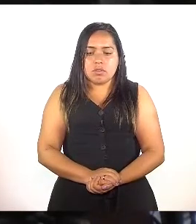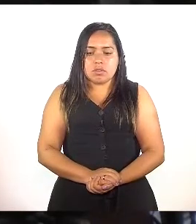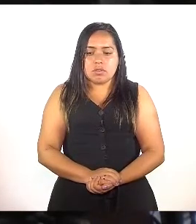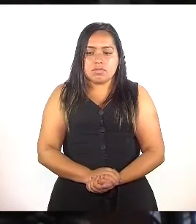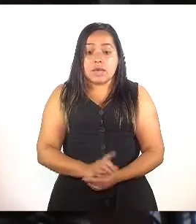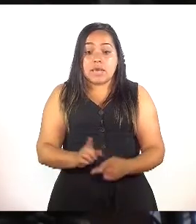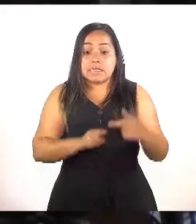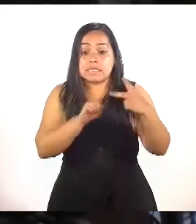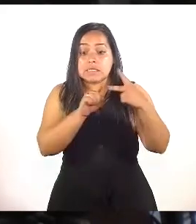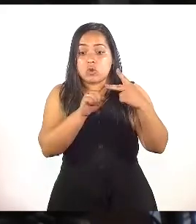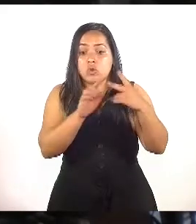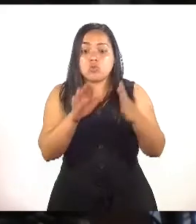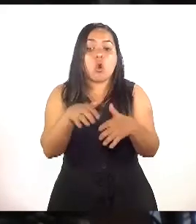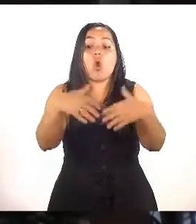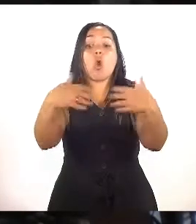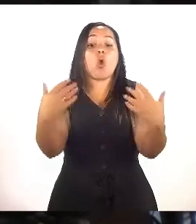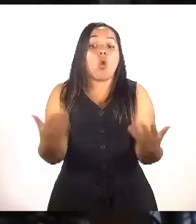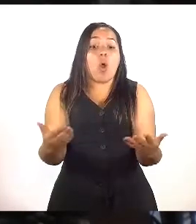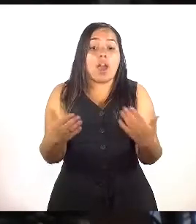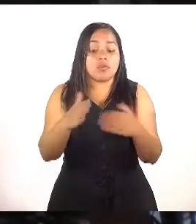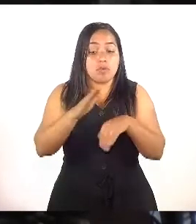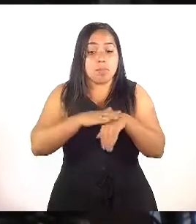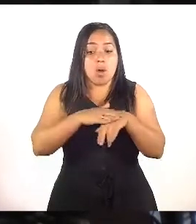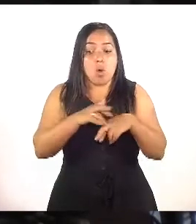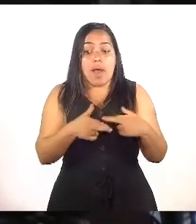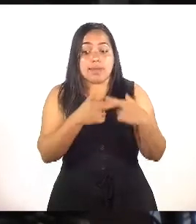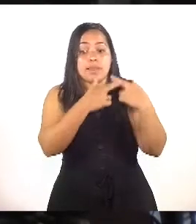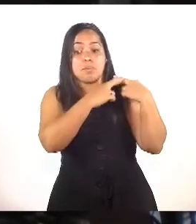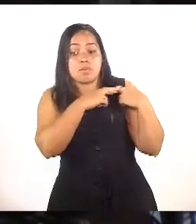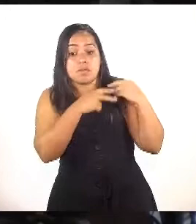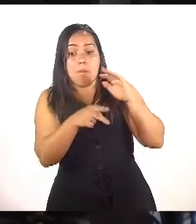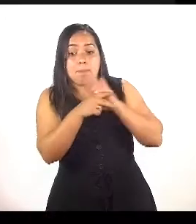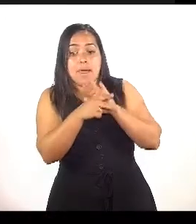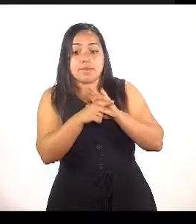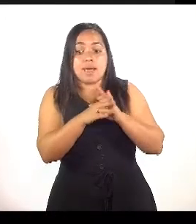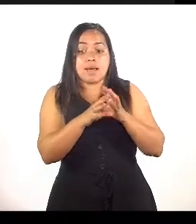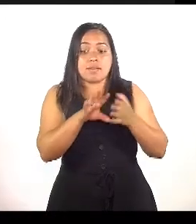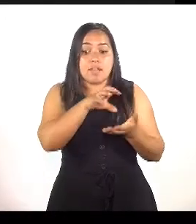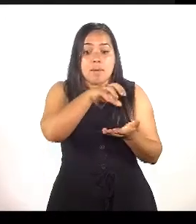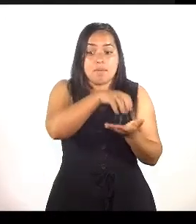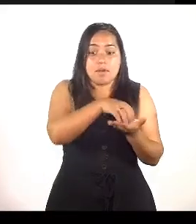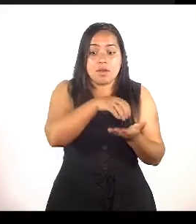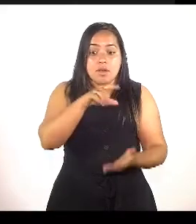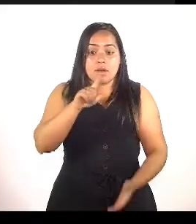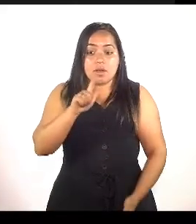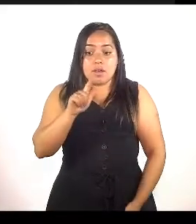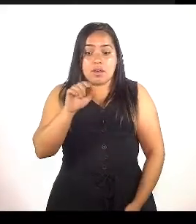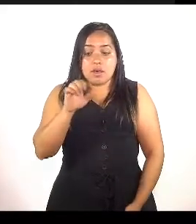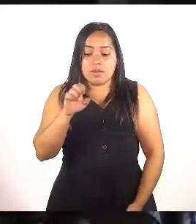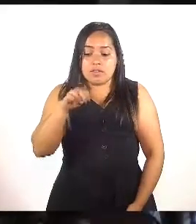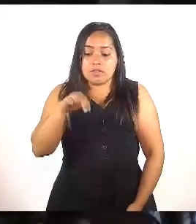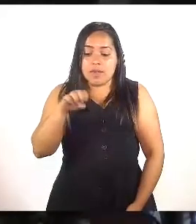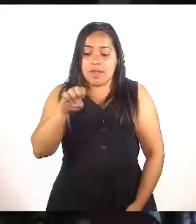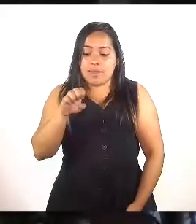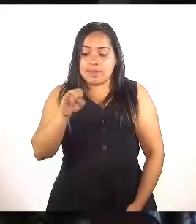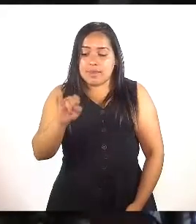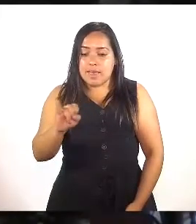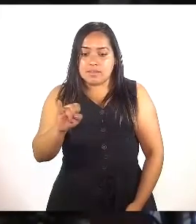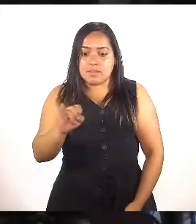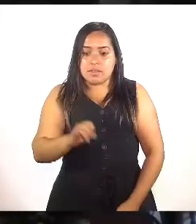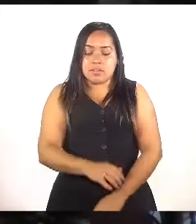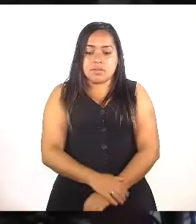quais são as atribuições da AGENERSA, doutor Vladimir? Oi? Peraí, falhou aqui para... Quais são